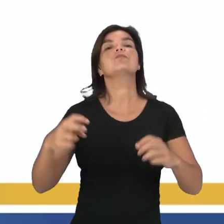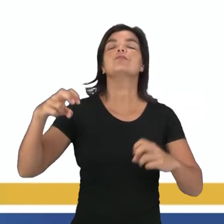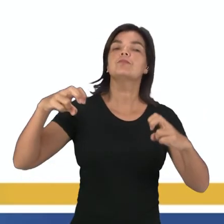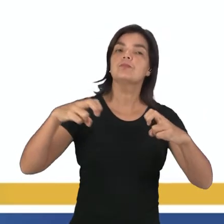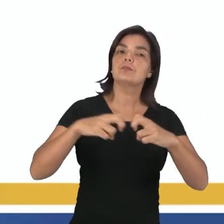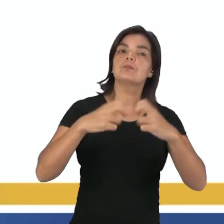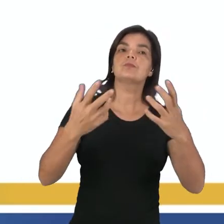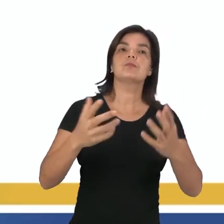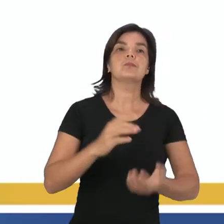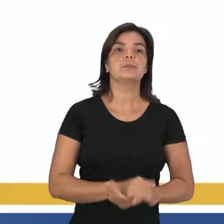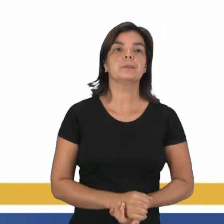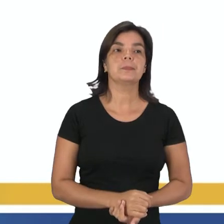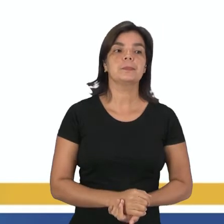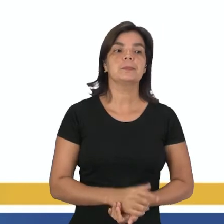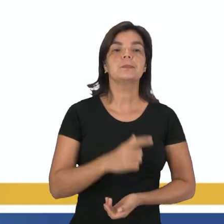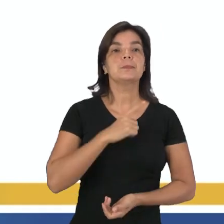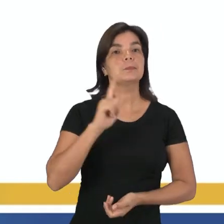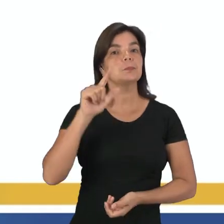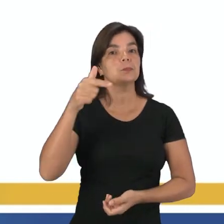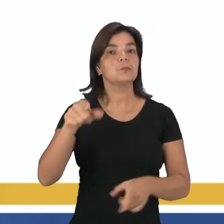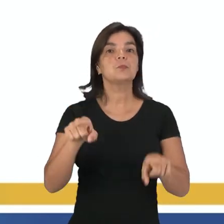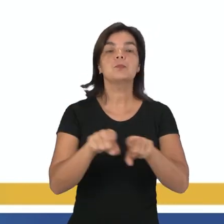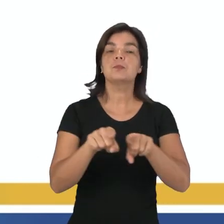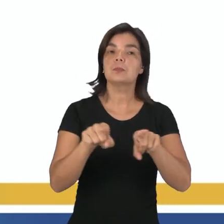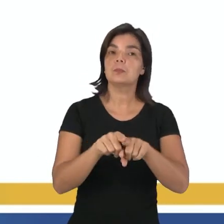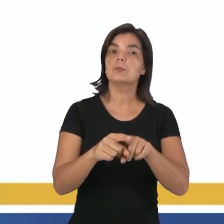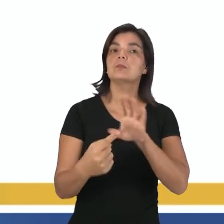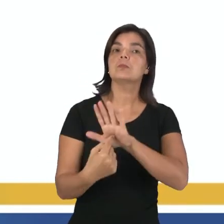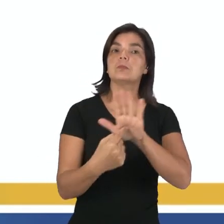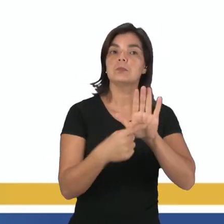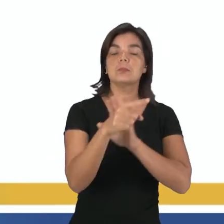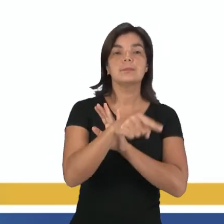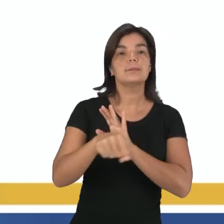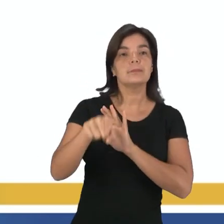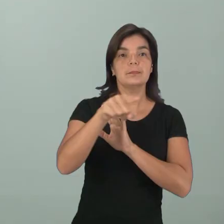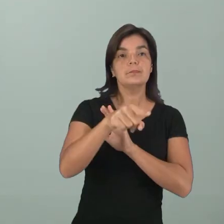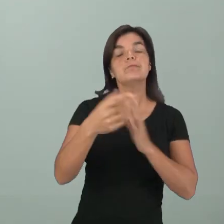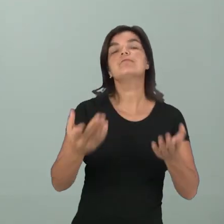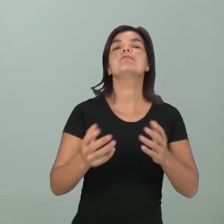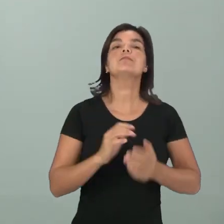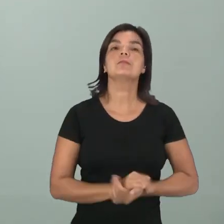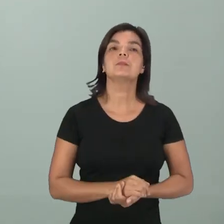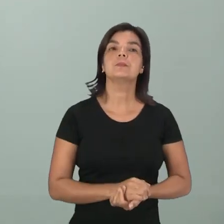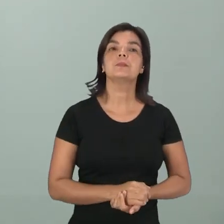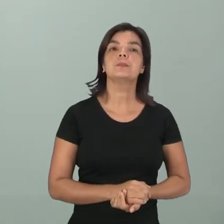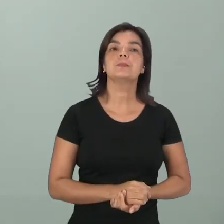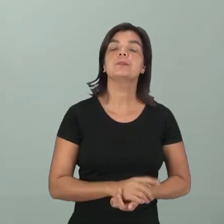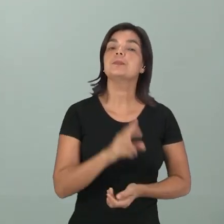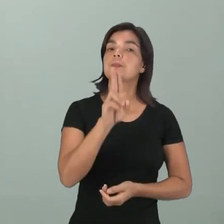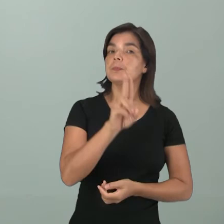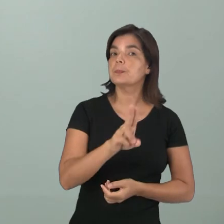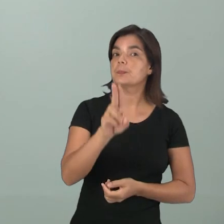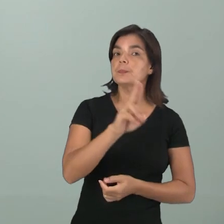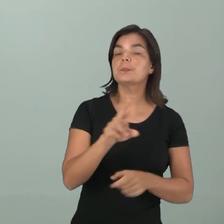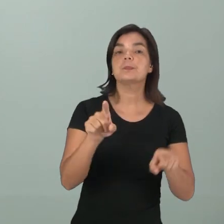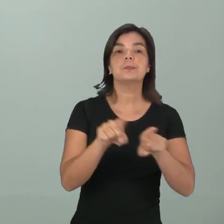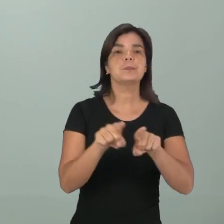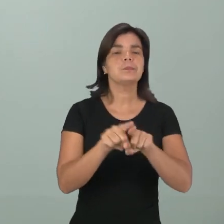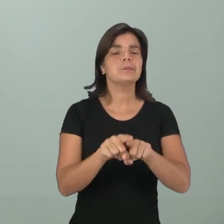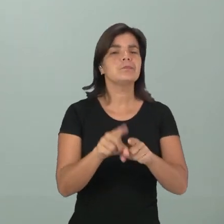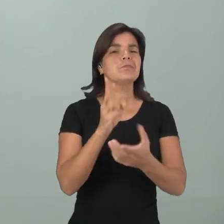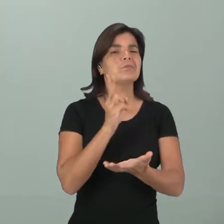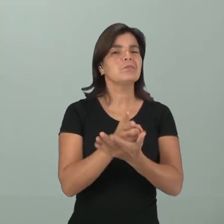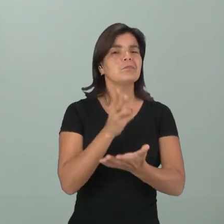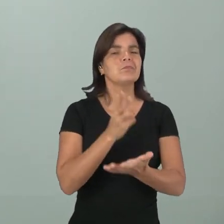um acidente. Temos outros conectivos que aparecem para vocês, gente. Eles são usados também com a